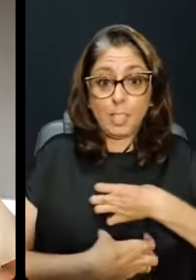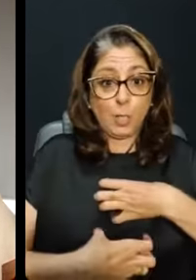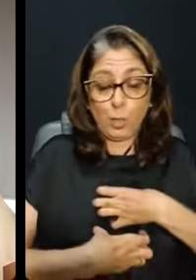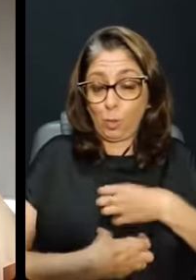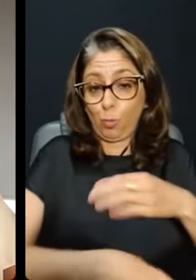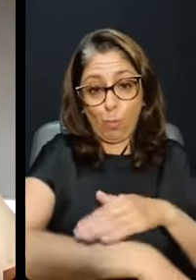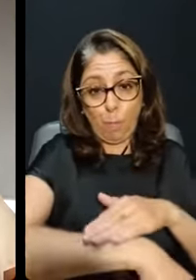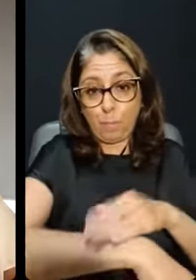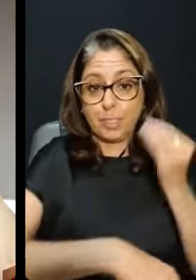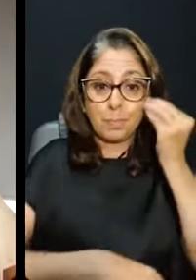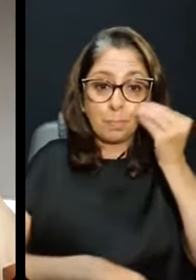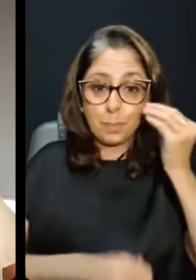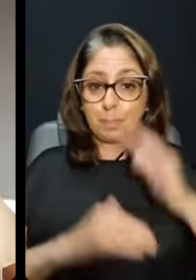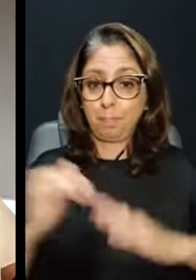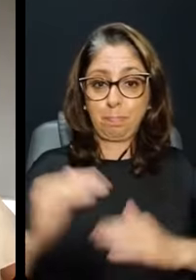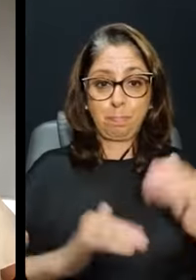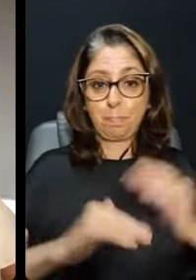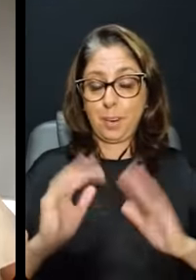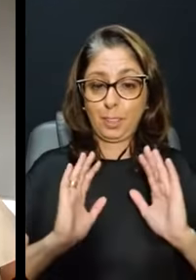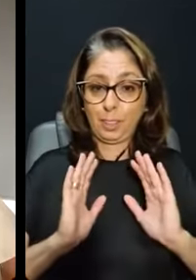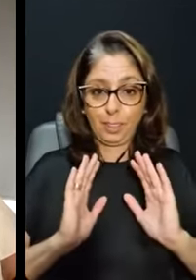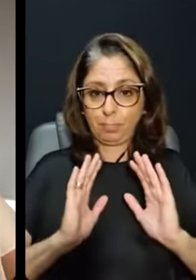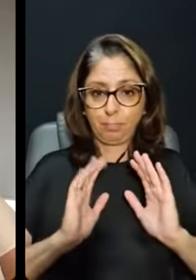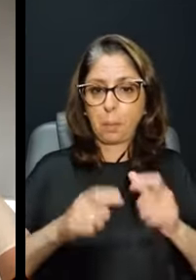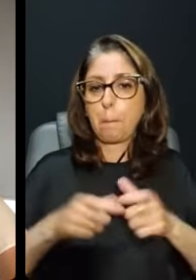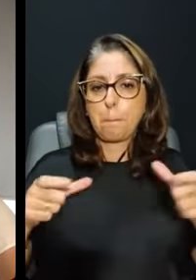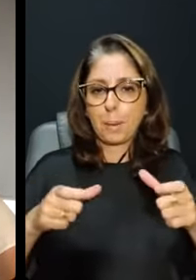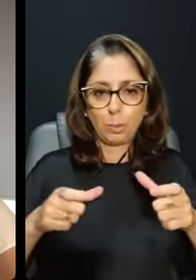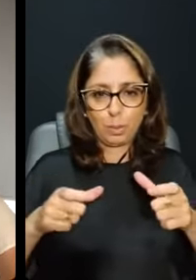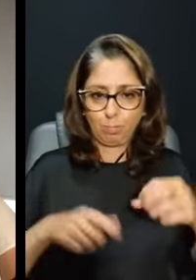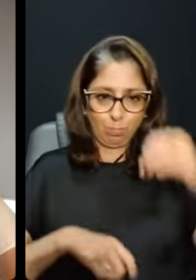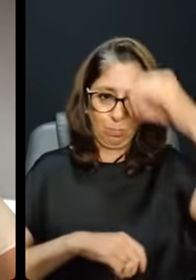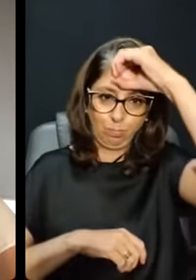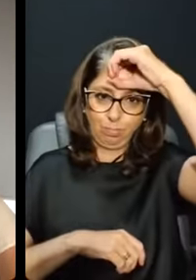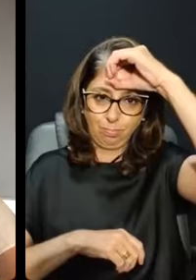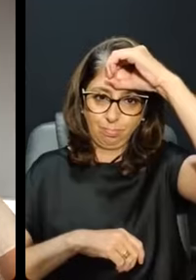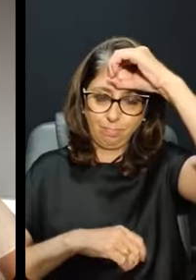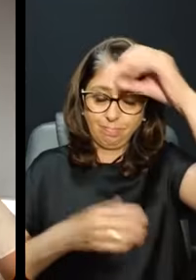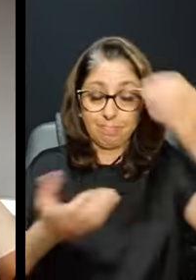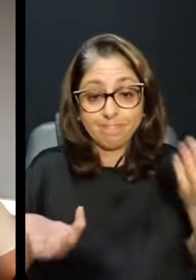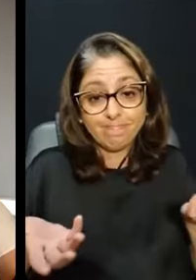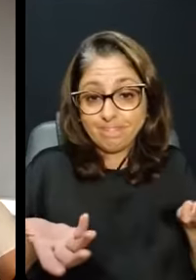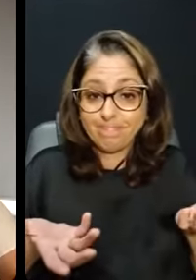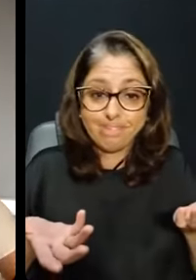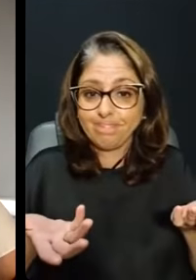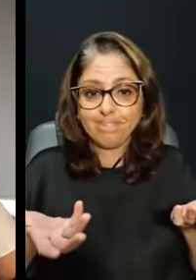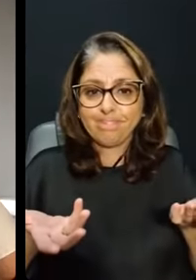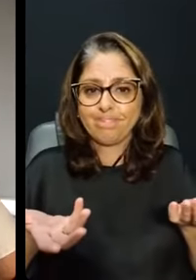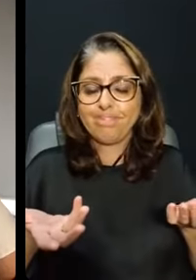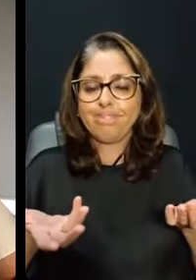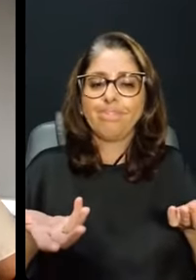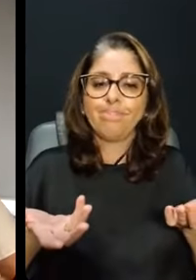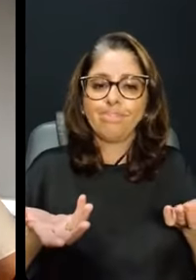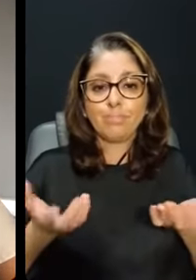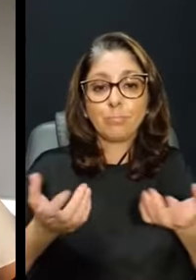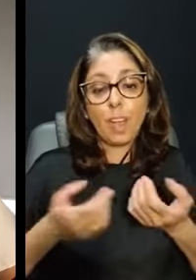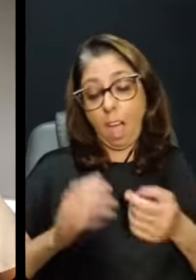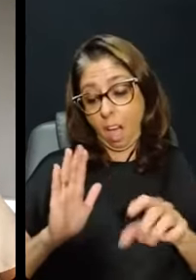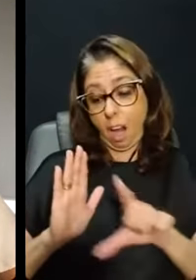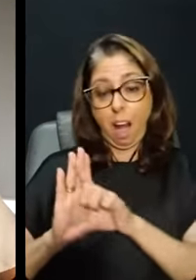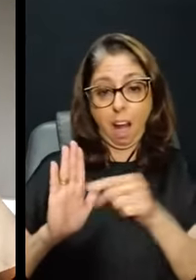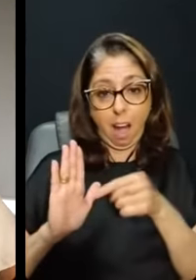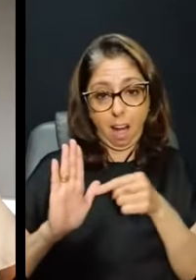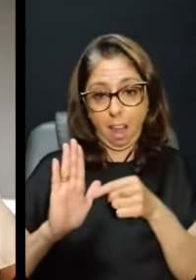específicas por que você está atuando, muitas vezes não tem dentro de um único documento, e aí é preciso se